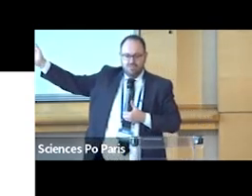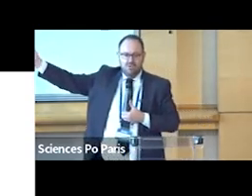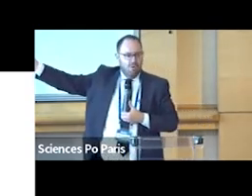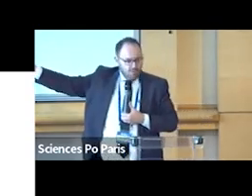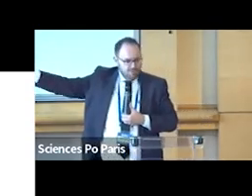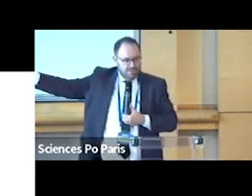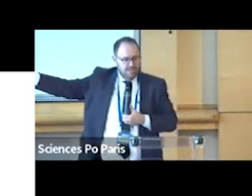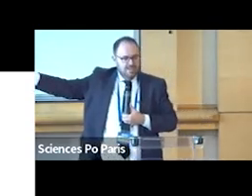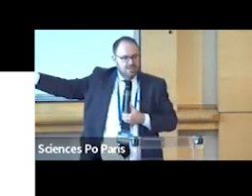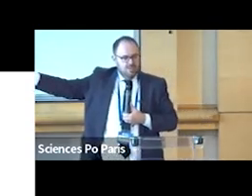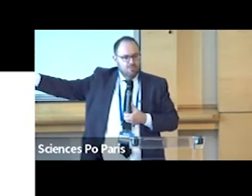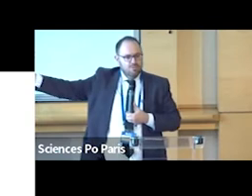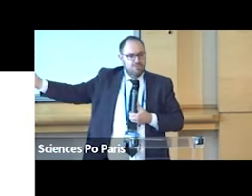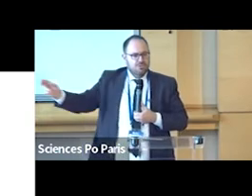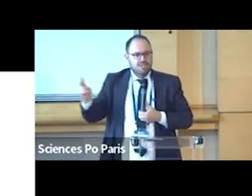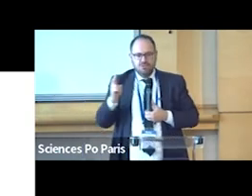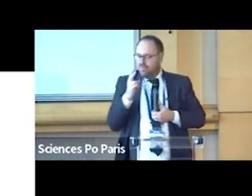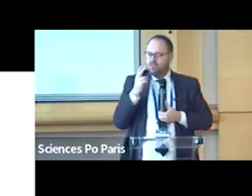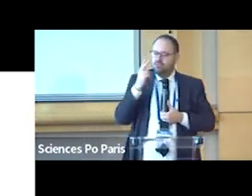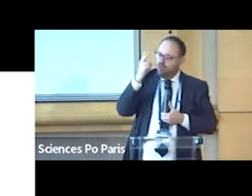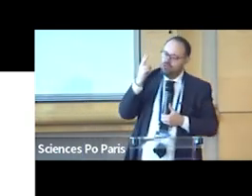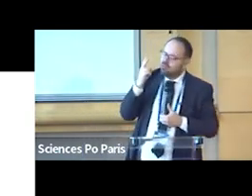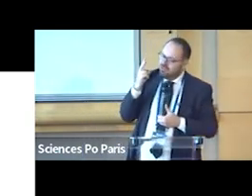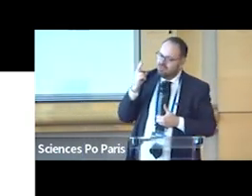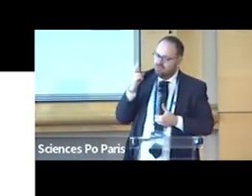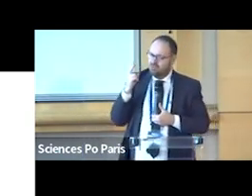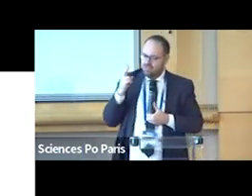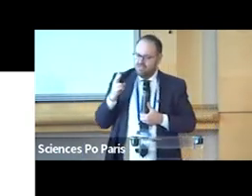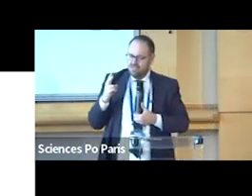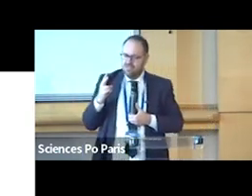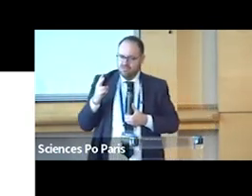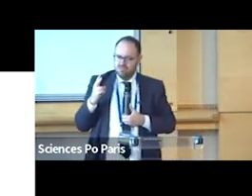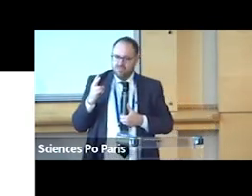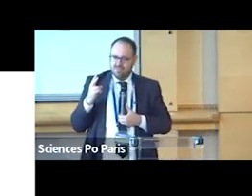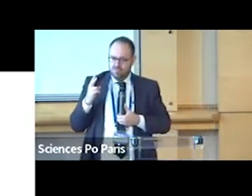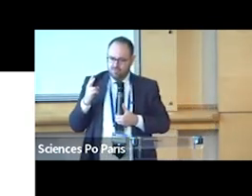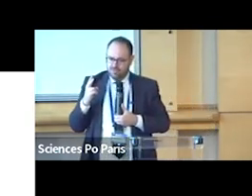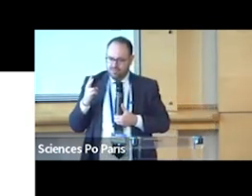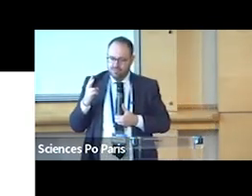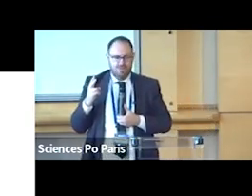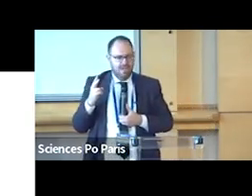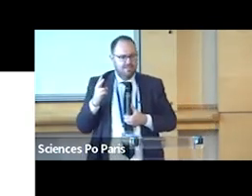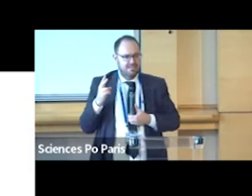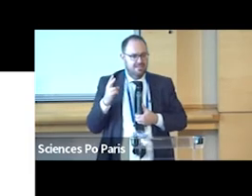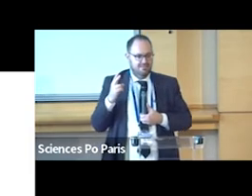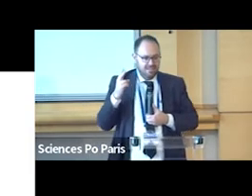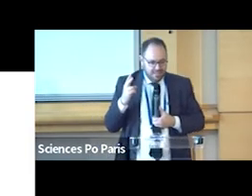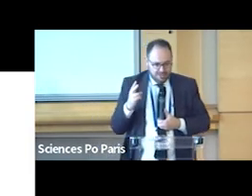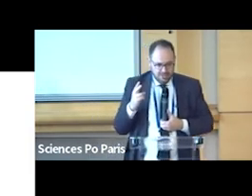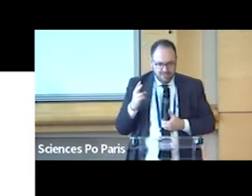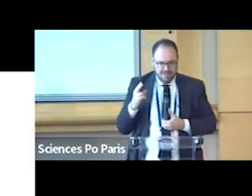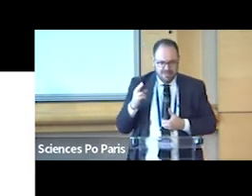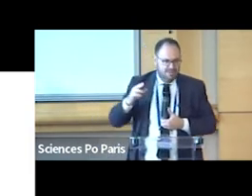foi ontem, o mundo tinha somente dois países com leis de acesso à informação pública, Suécia e